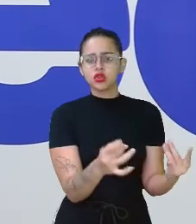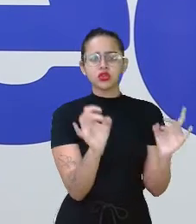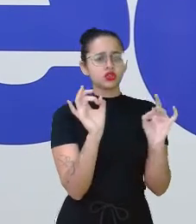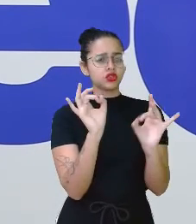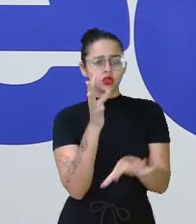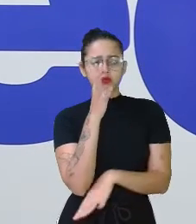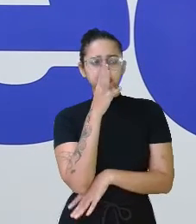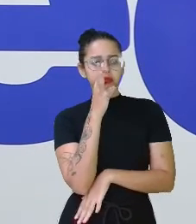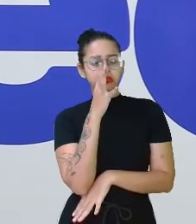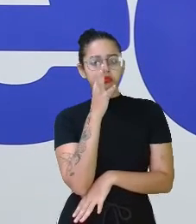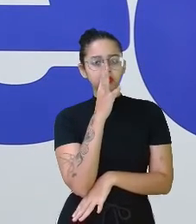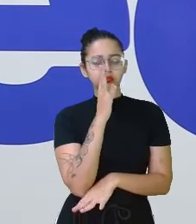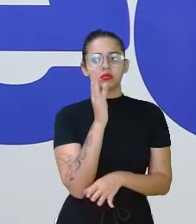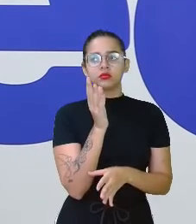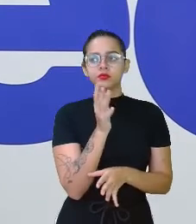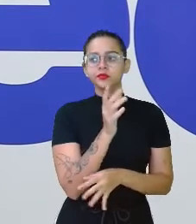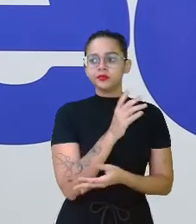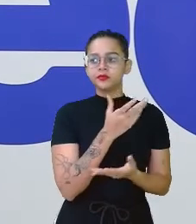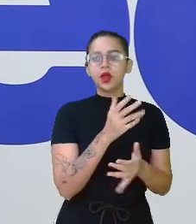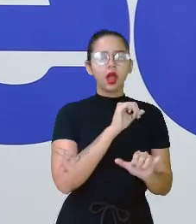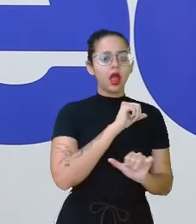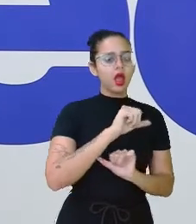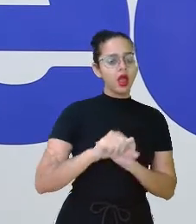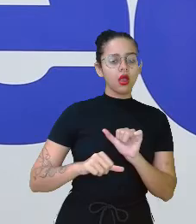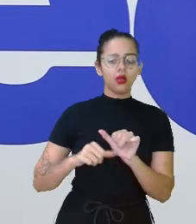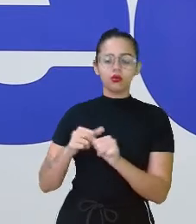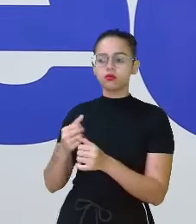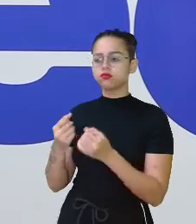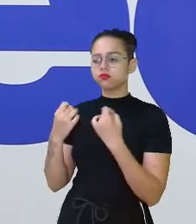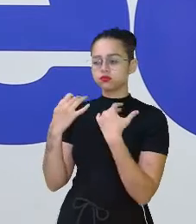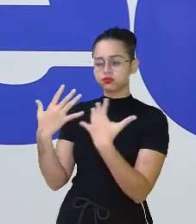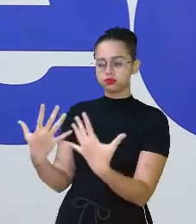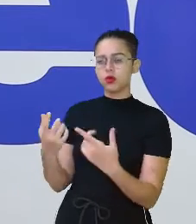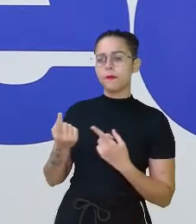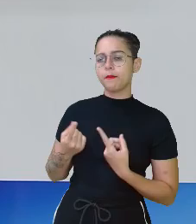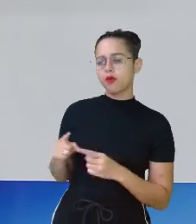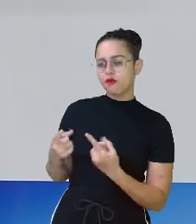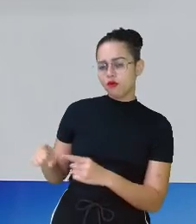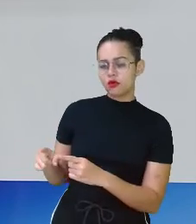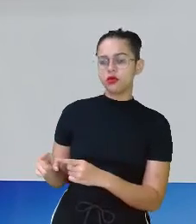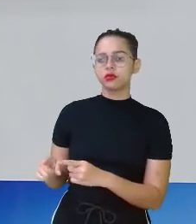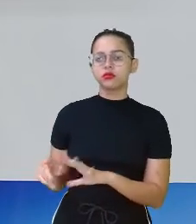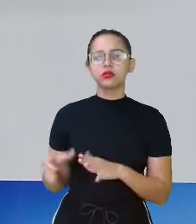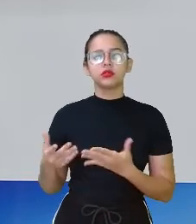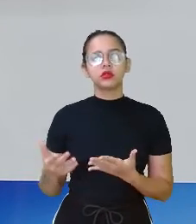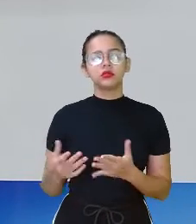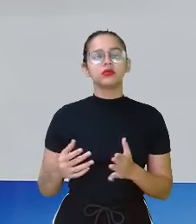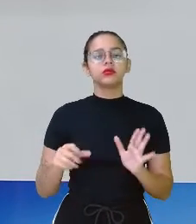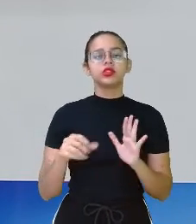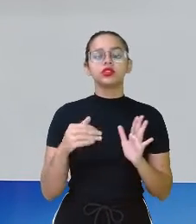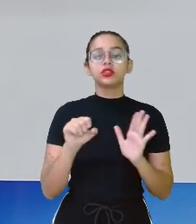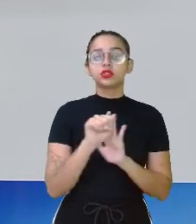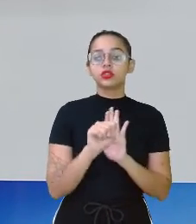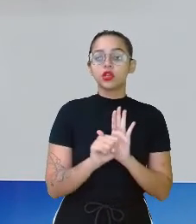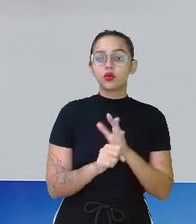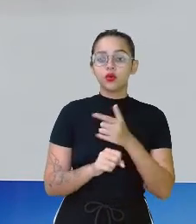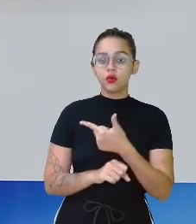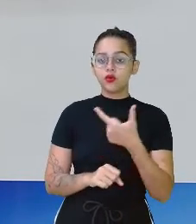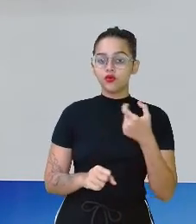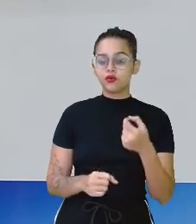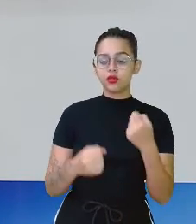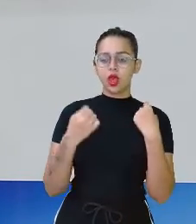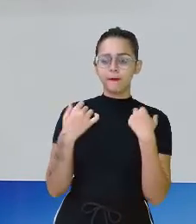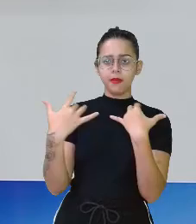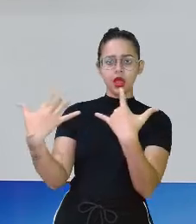né? Ela deixou de ser contemplativa para ser provocativa. Então, né? até o século XX, a plateia, ela estava